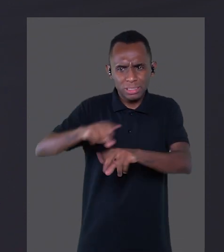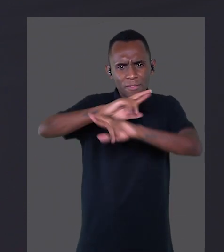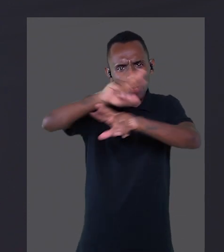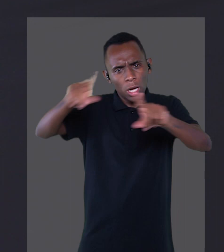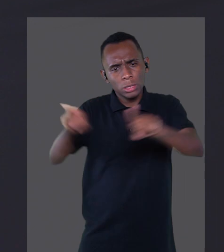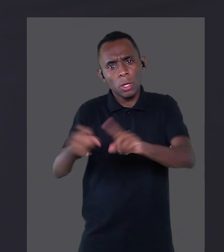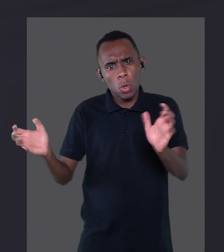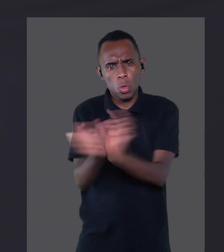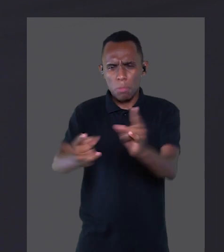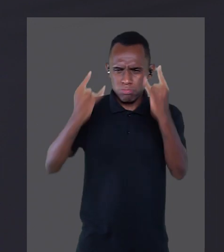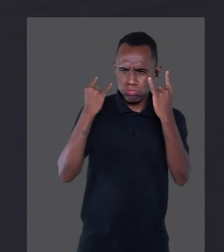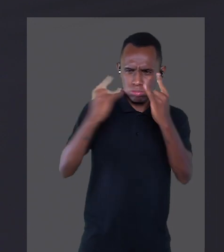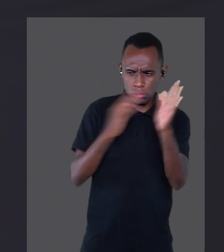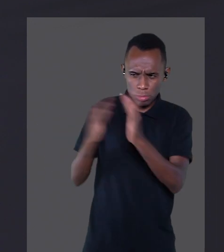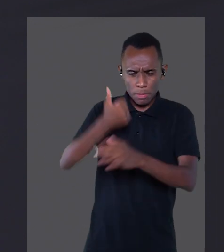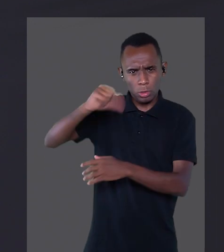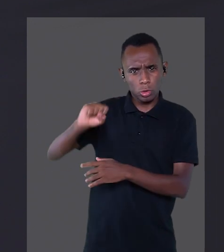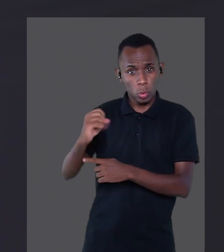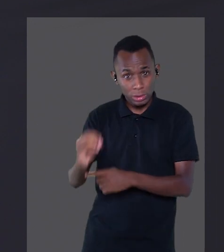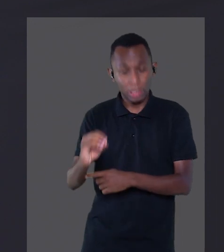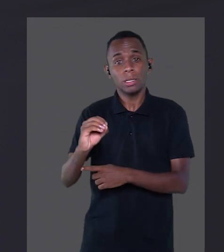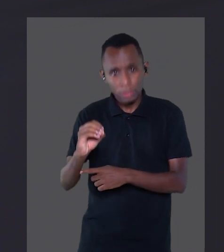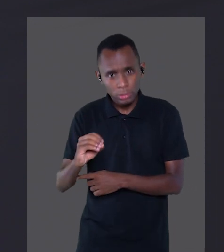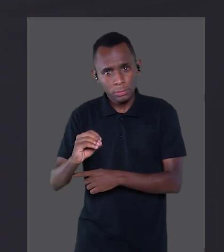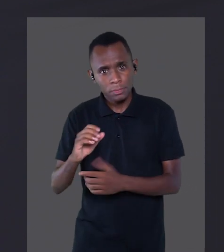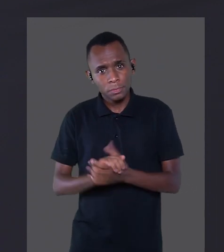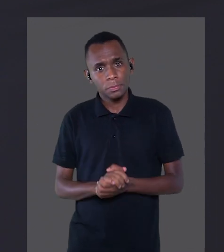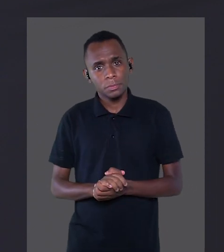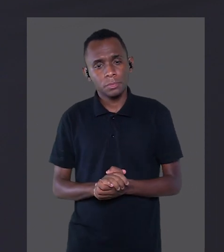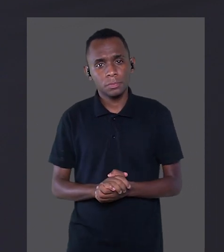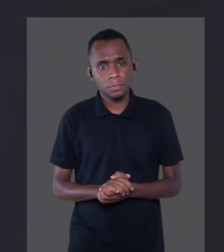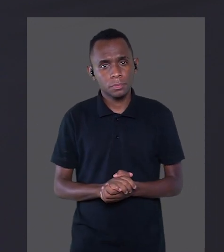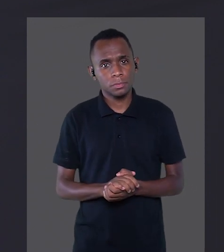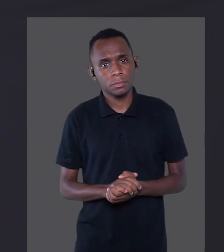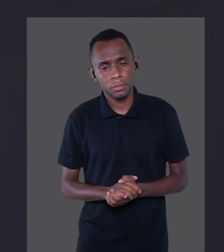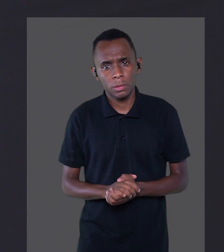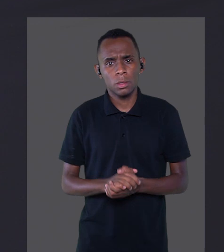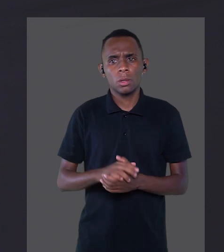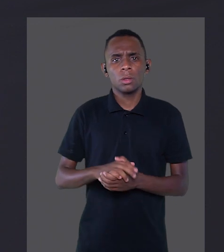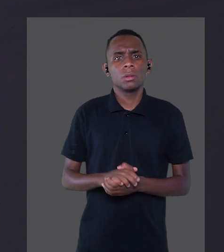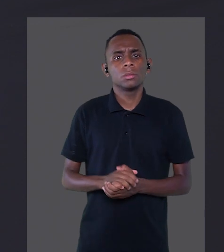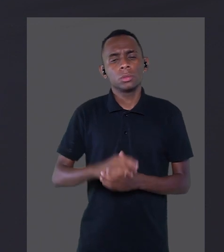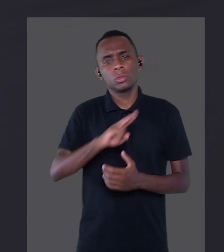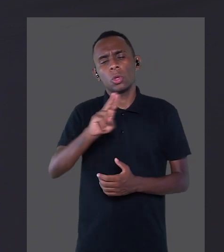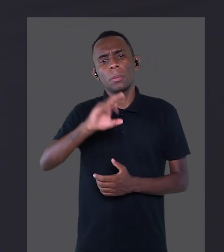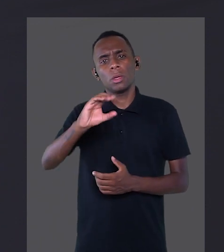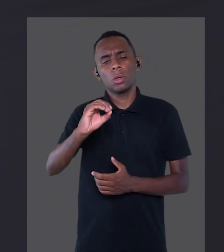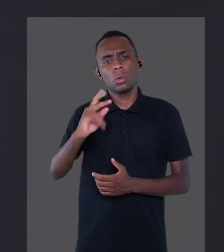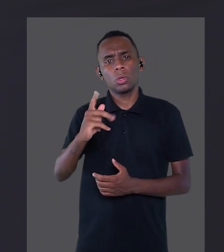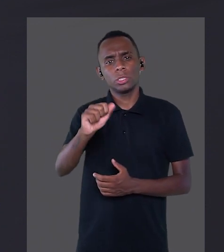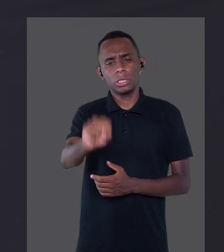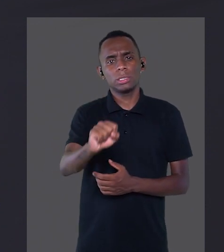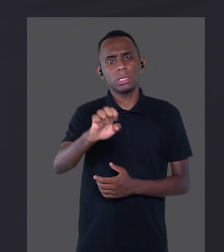grupo de rock nos anos 80, quando todo mundo tinha um grupo de rock. O grupo chamava Coxas em Lata. Era